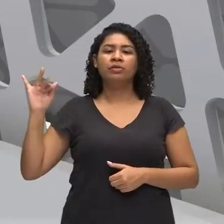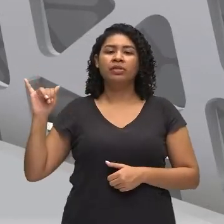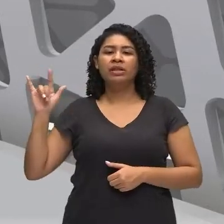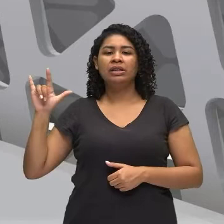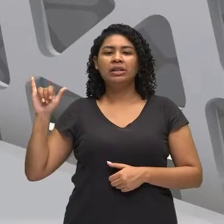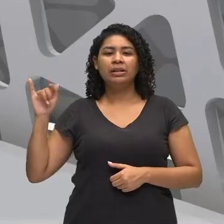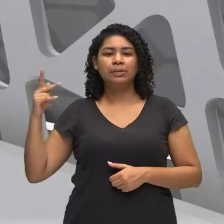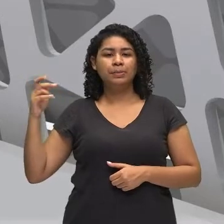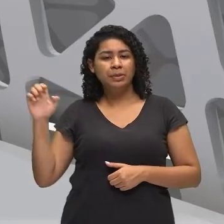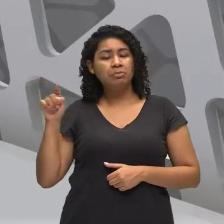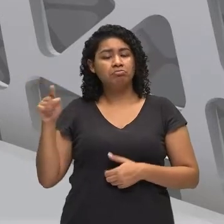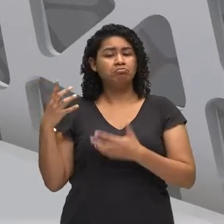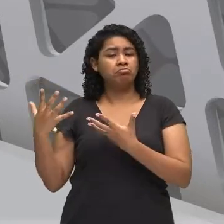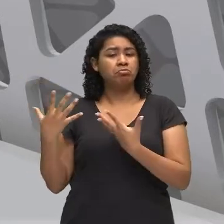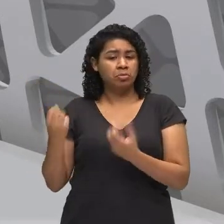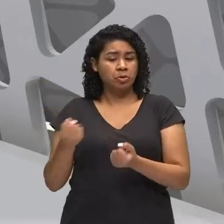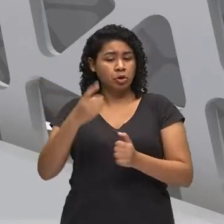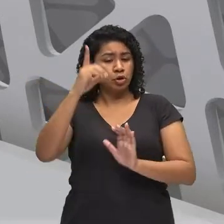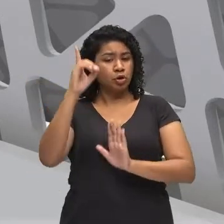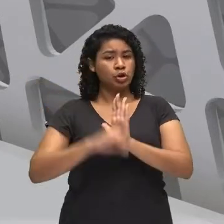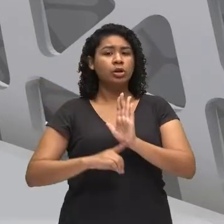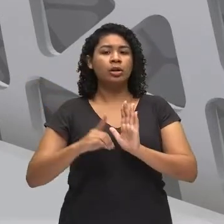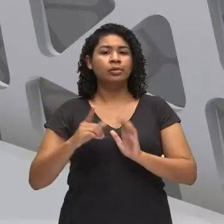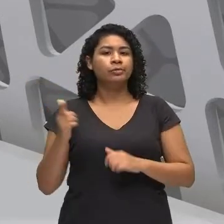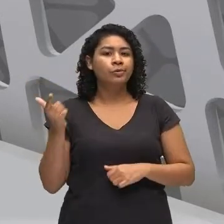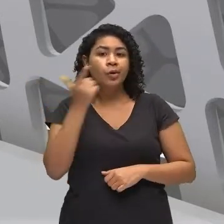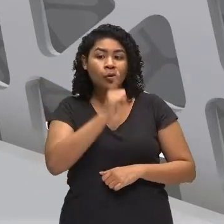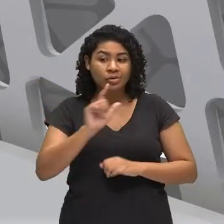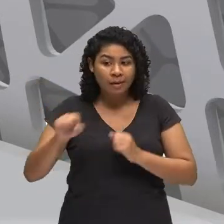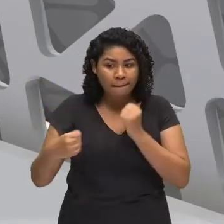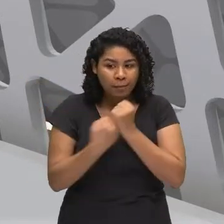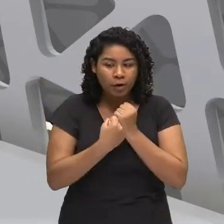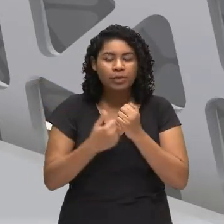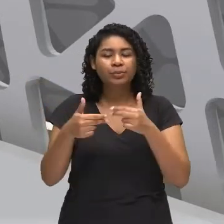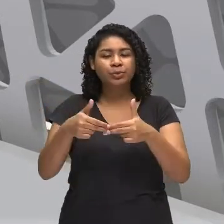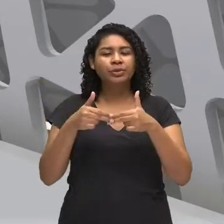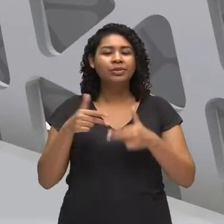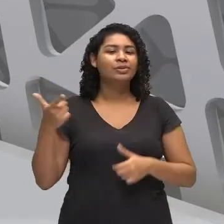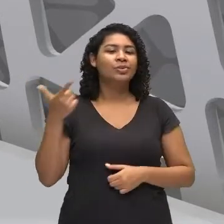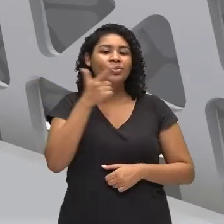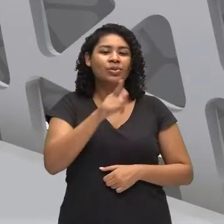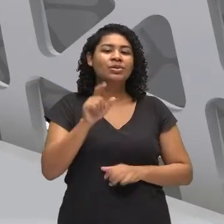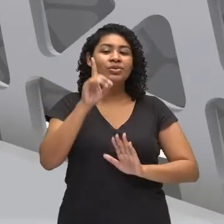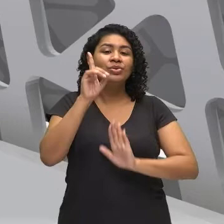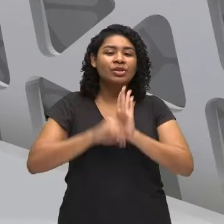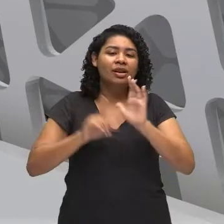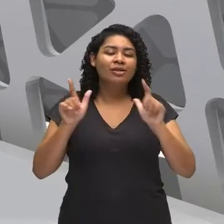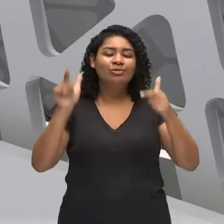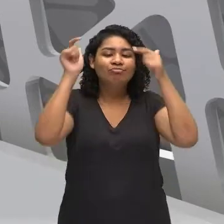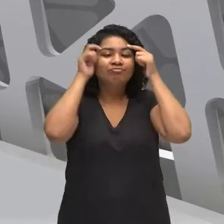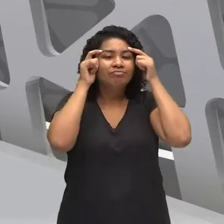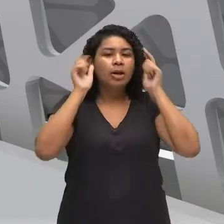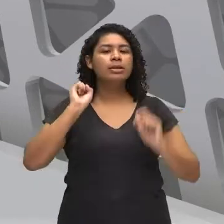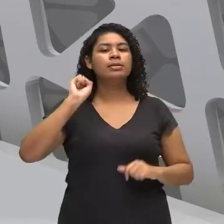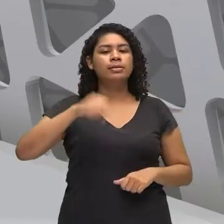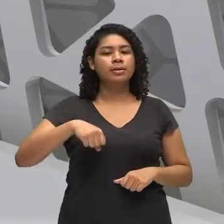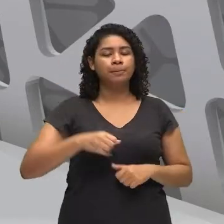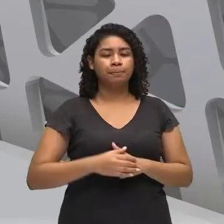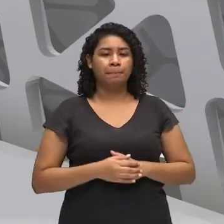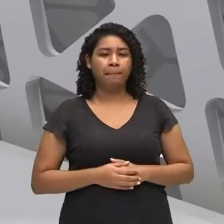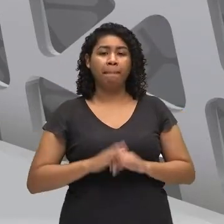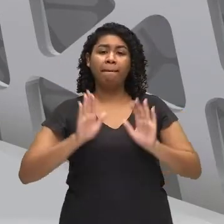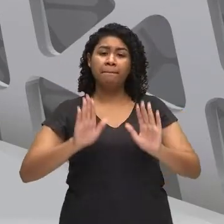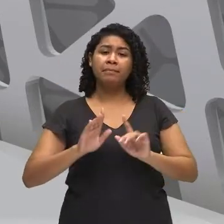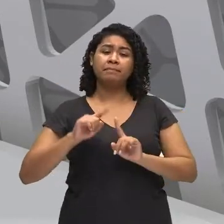de reclamar o trono português e ganha apoio, e com isso também ganha o direito de governar. Mas, no final